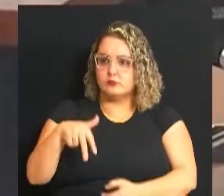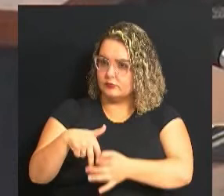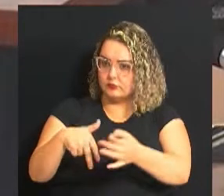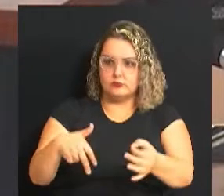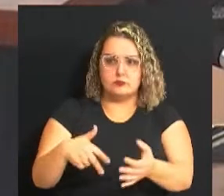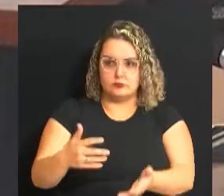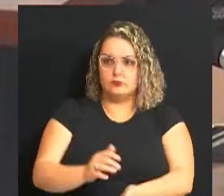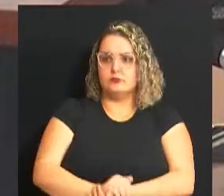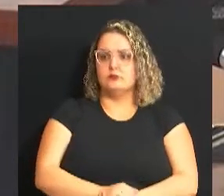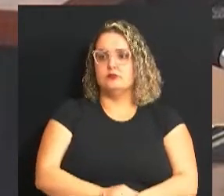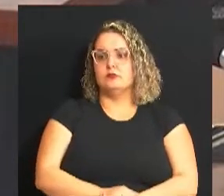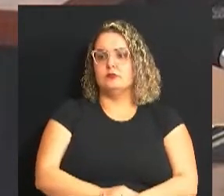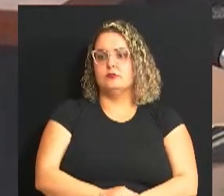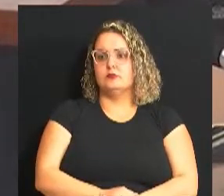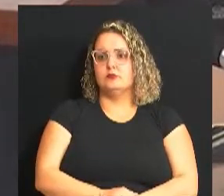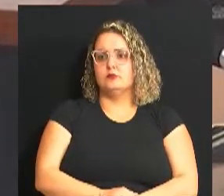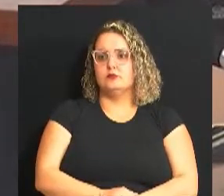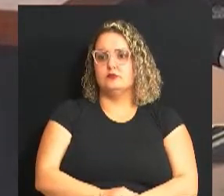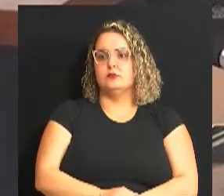Tá?